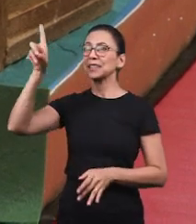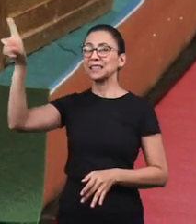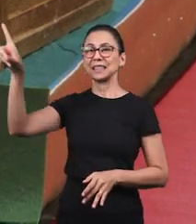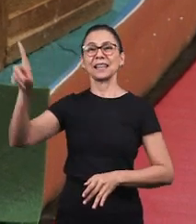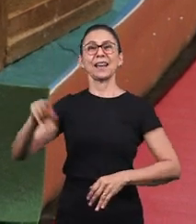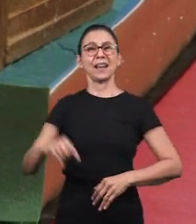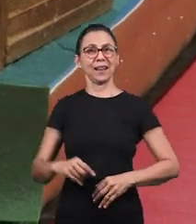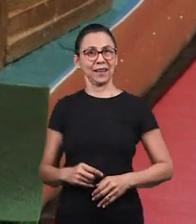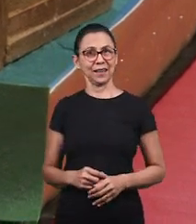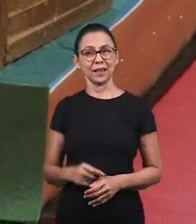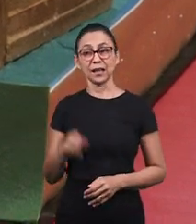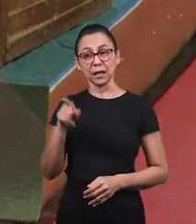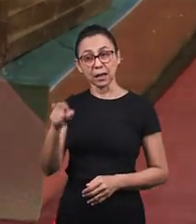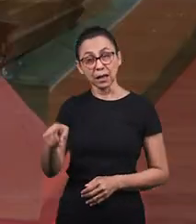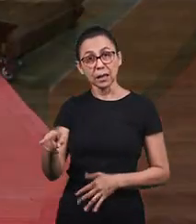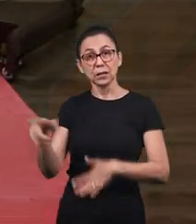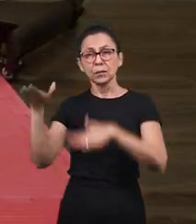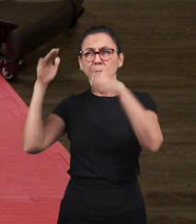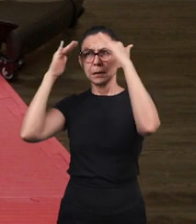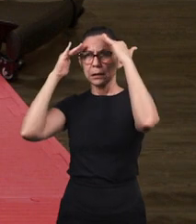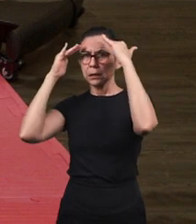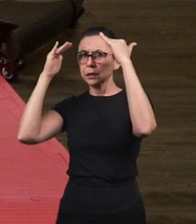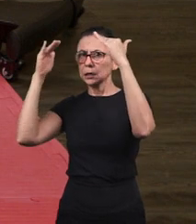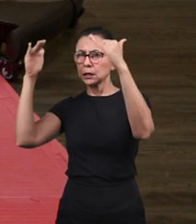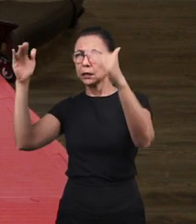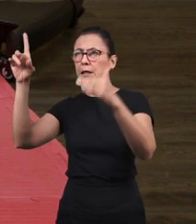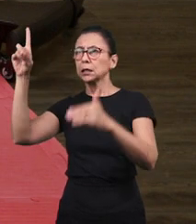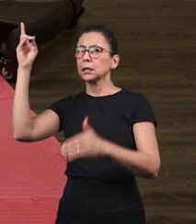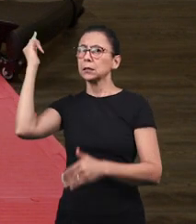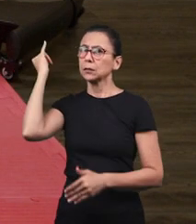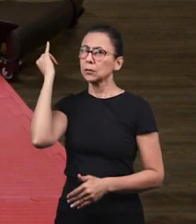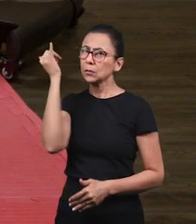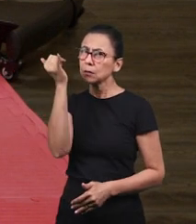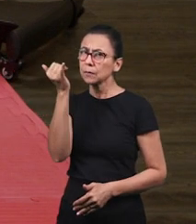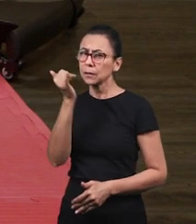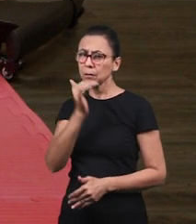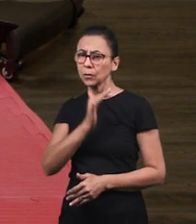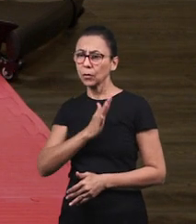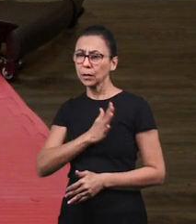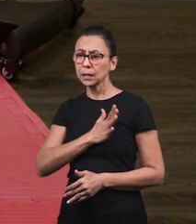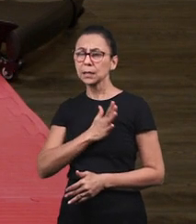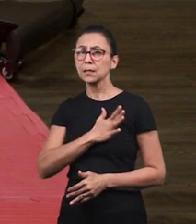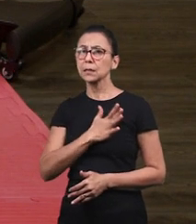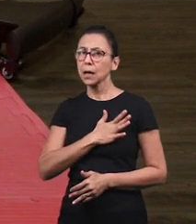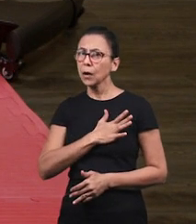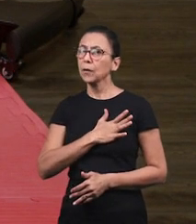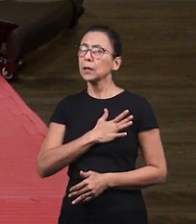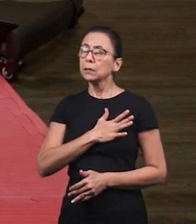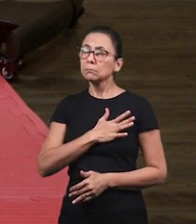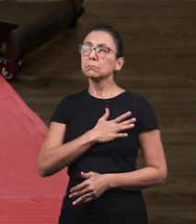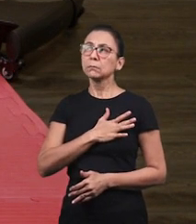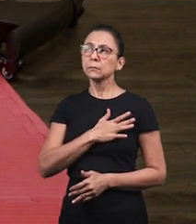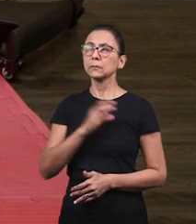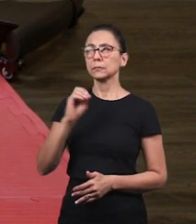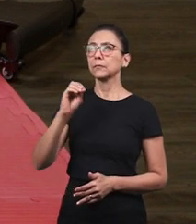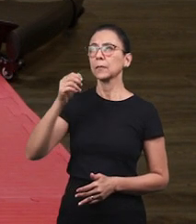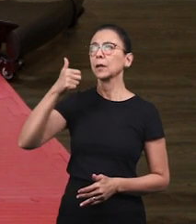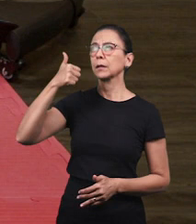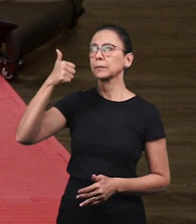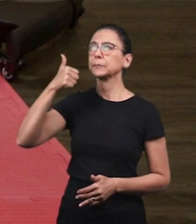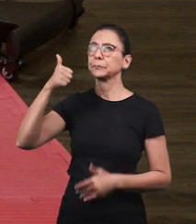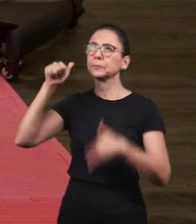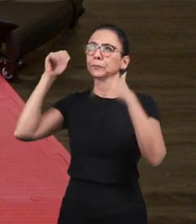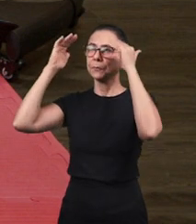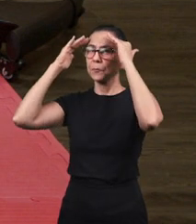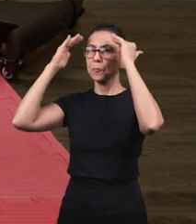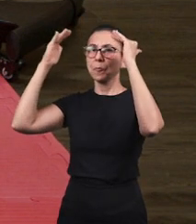servo obediente. Noé guardou a palavra de Deus no seu coração e ele fez